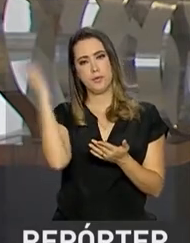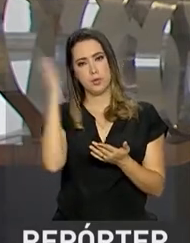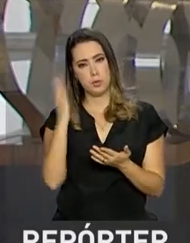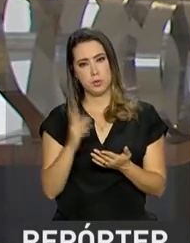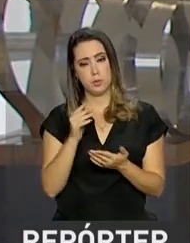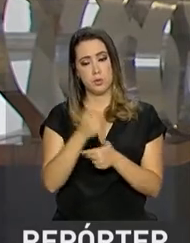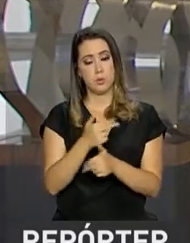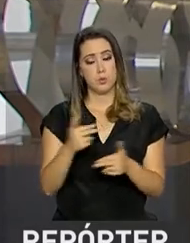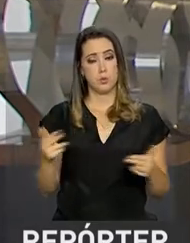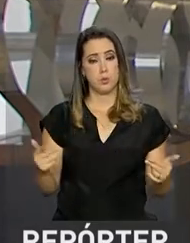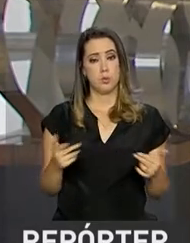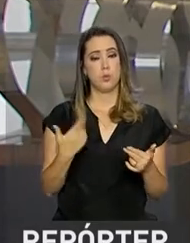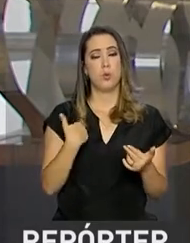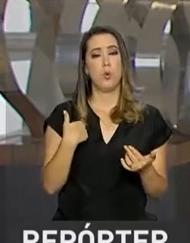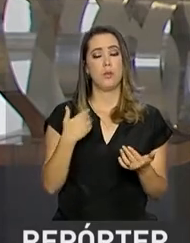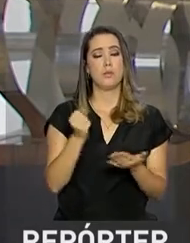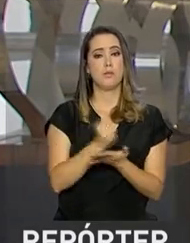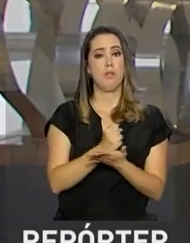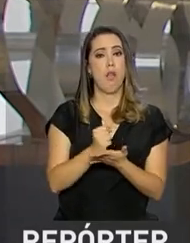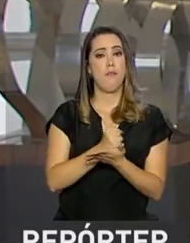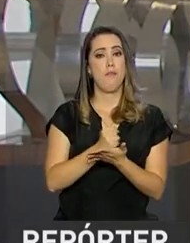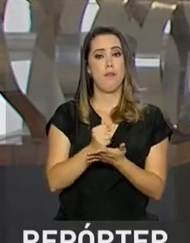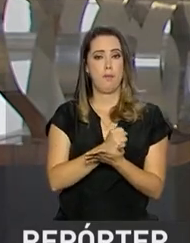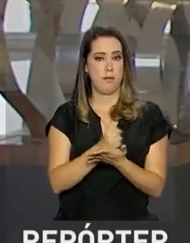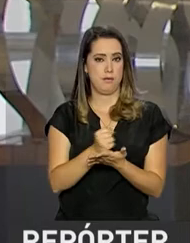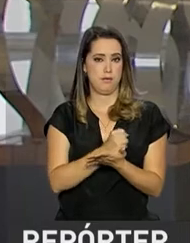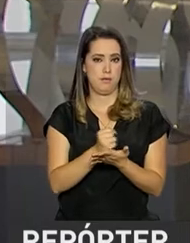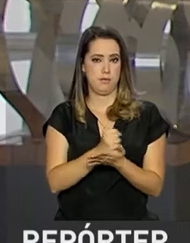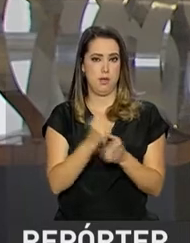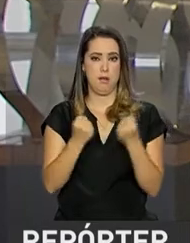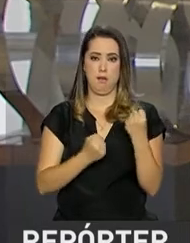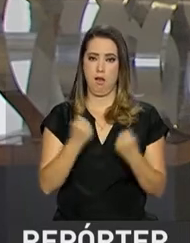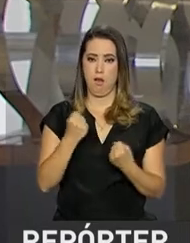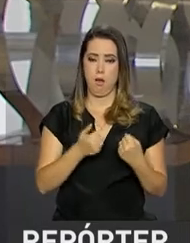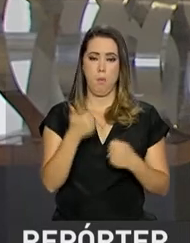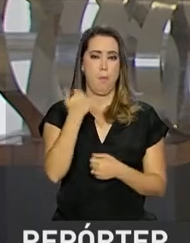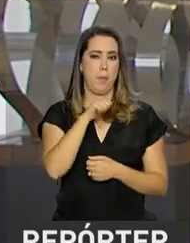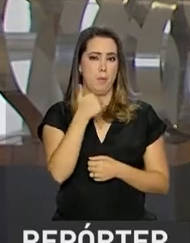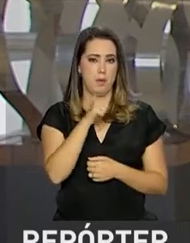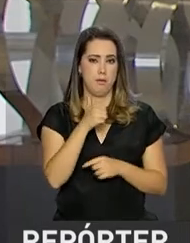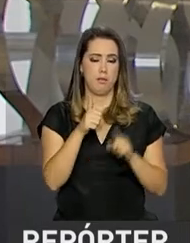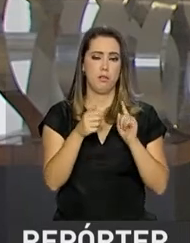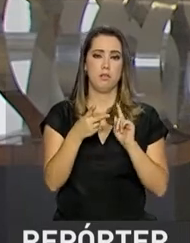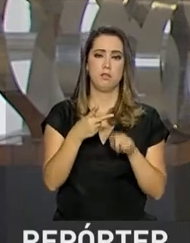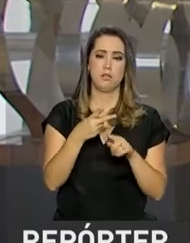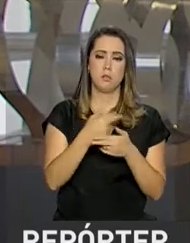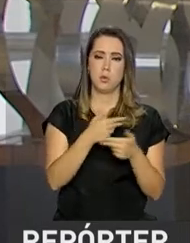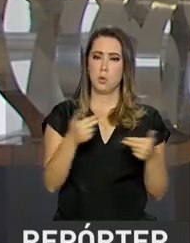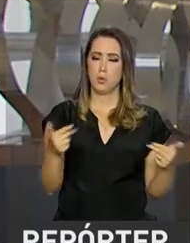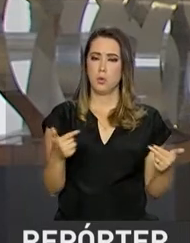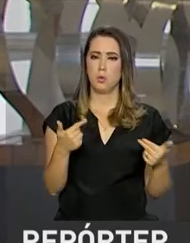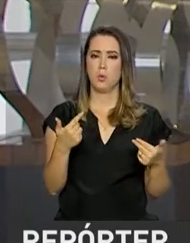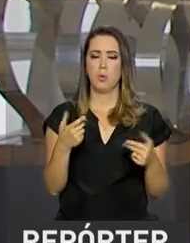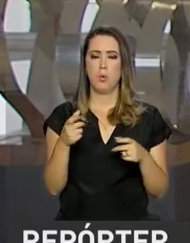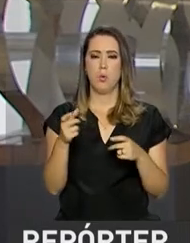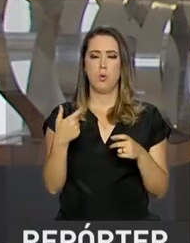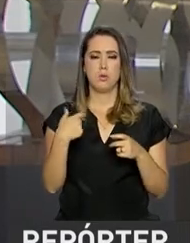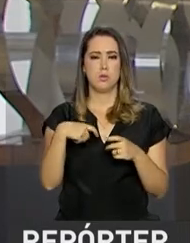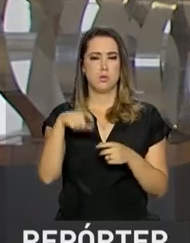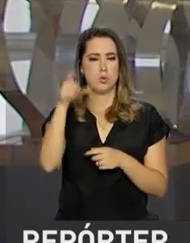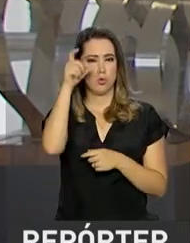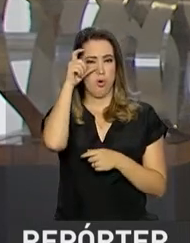produtos farmacêuticos veículos bebidas e também equipamentos de ótica e